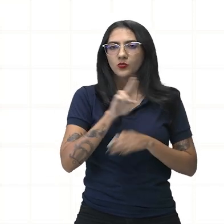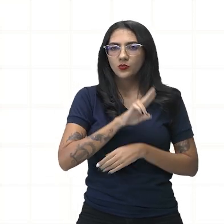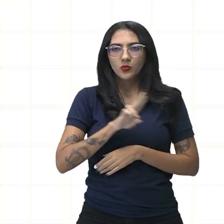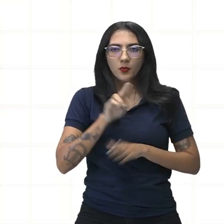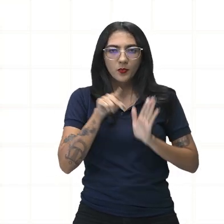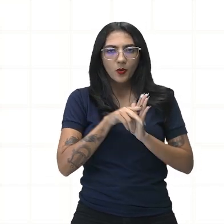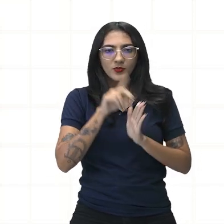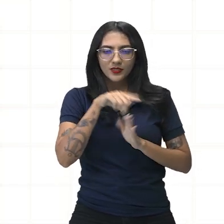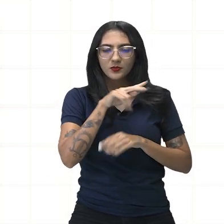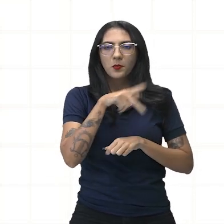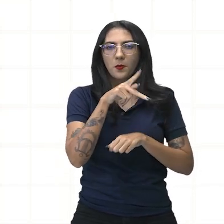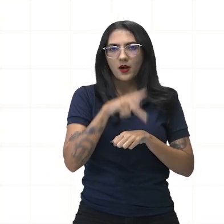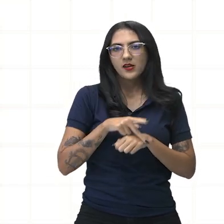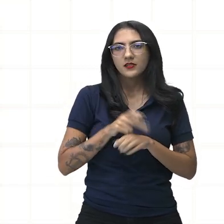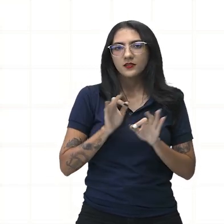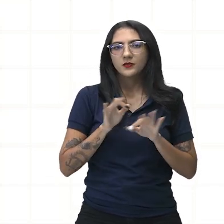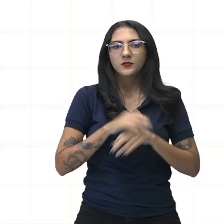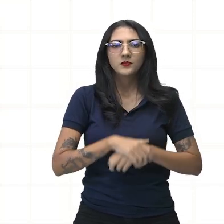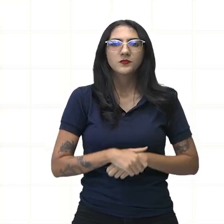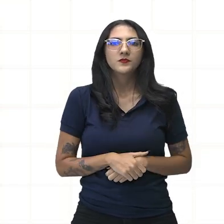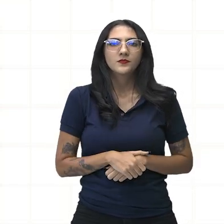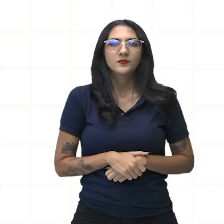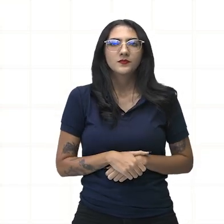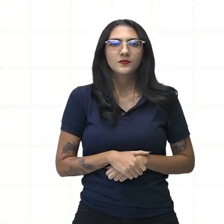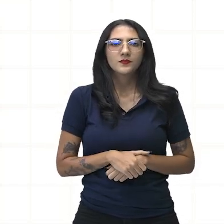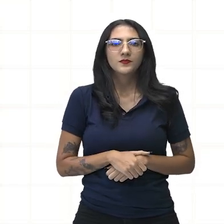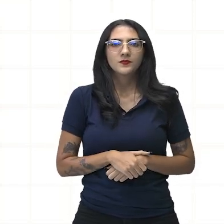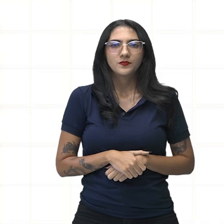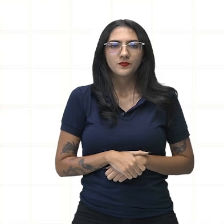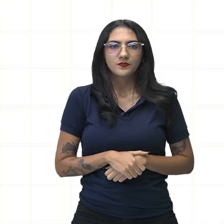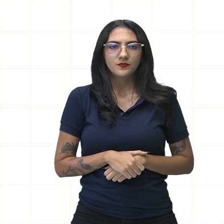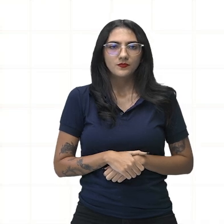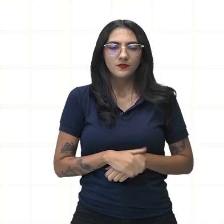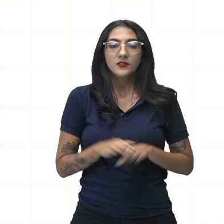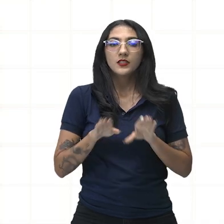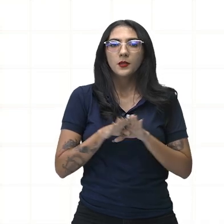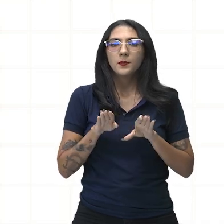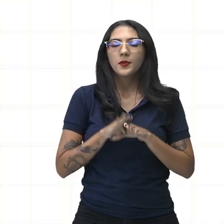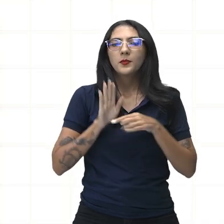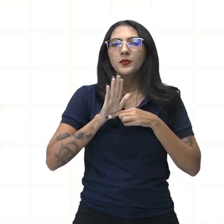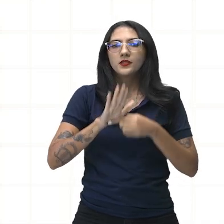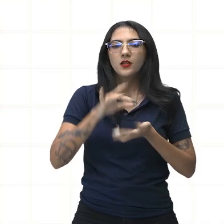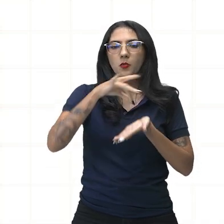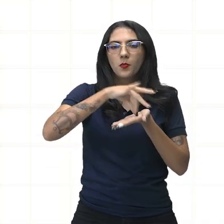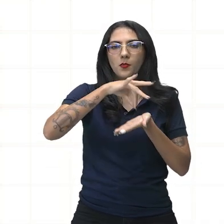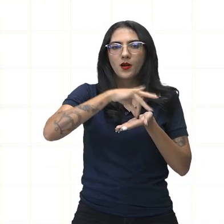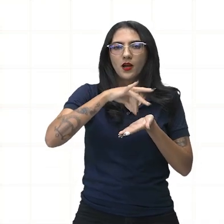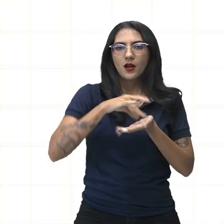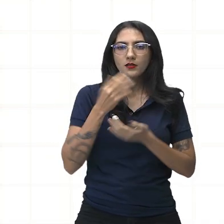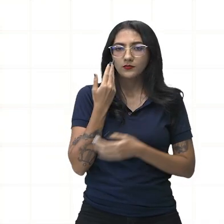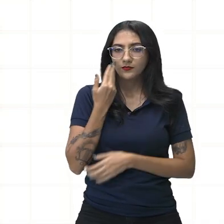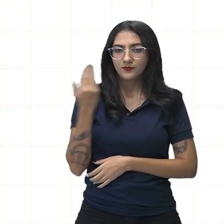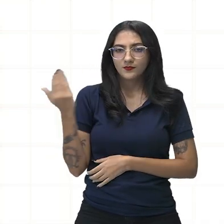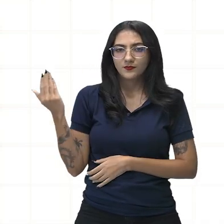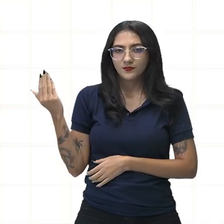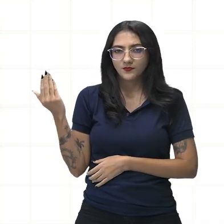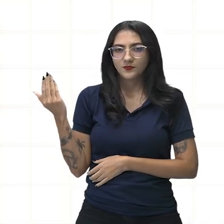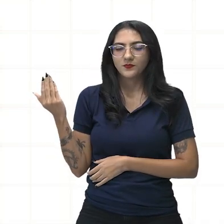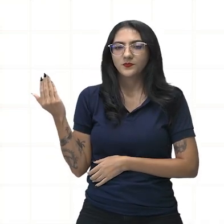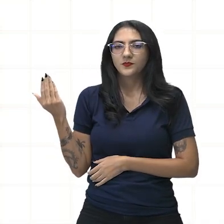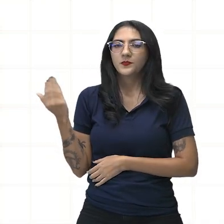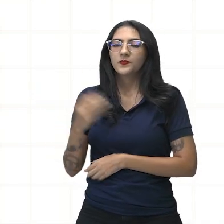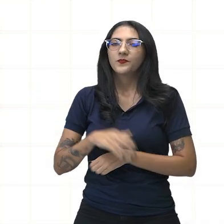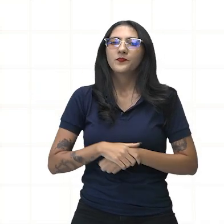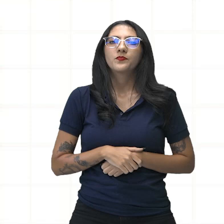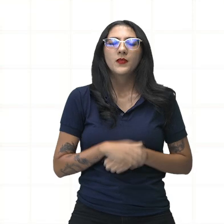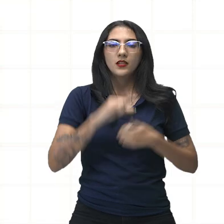Taipei chinesa, certo? Bem, temos aqui uma mapinha que mostra a espacialização dos países da APEC, desde países da